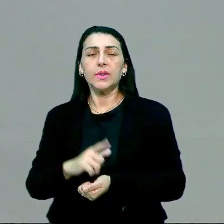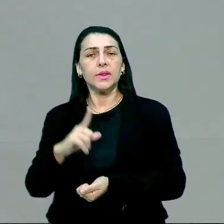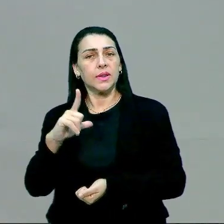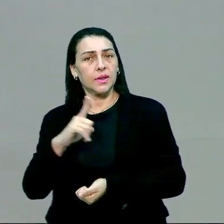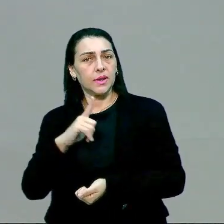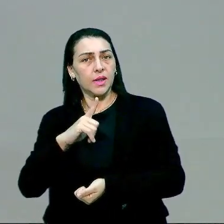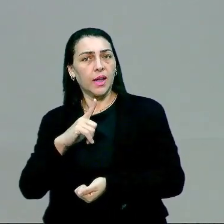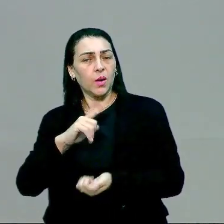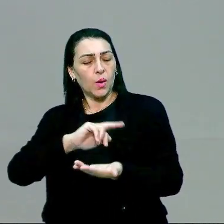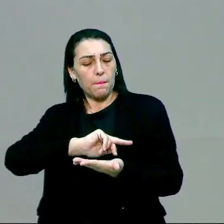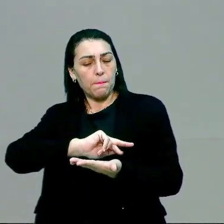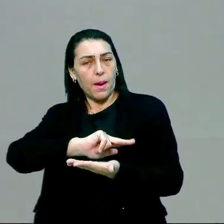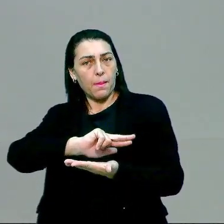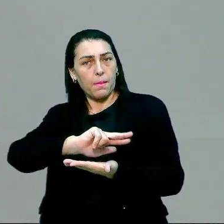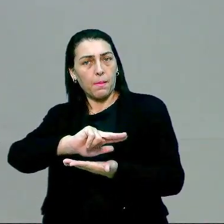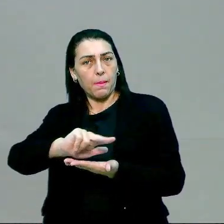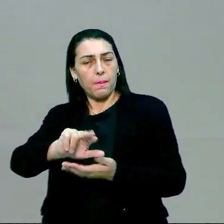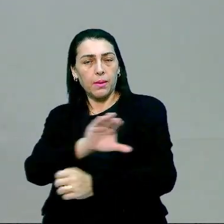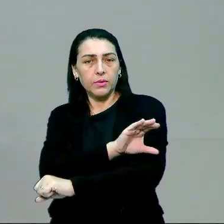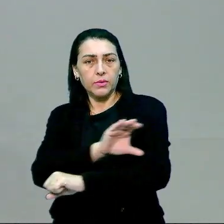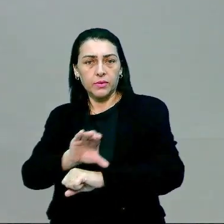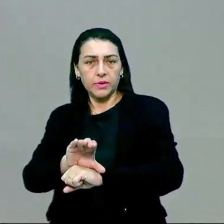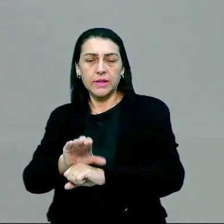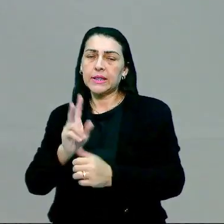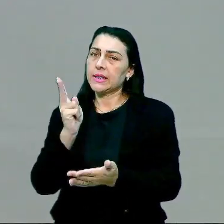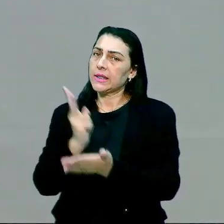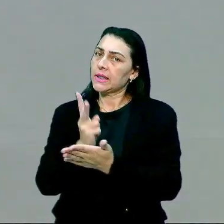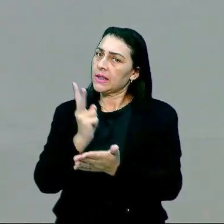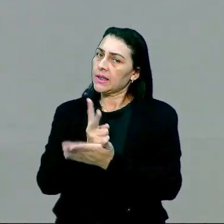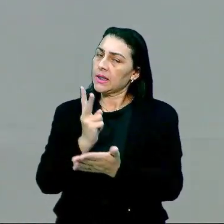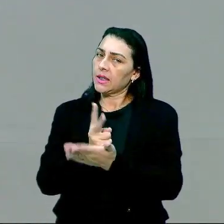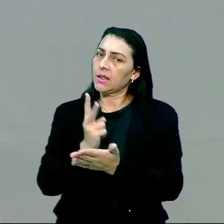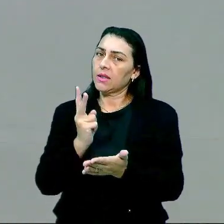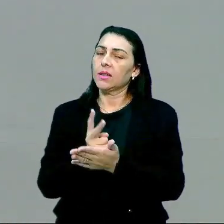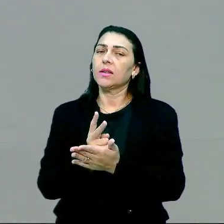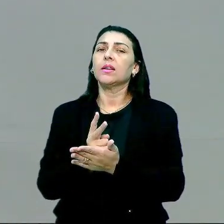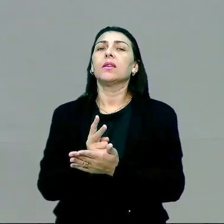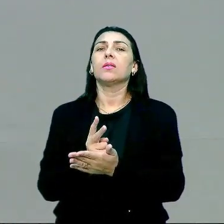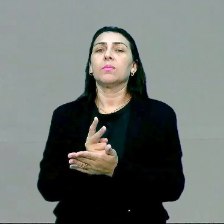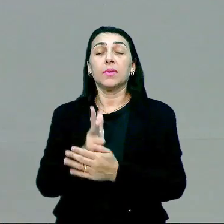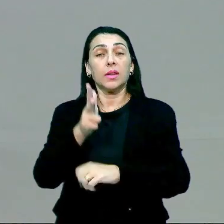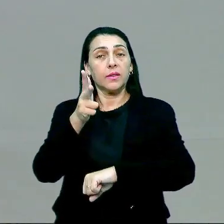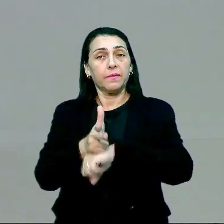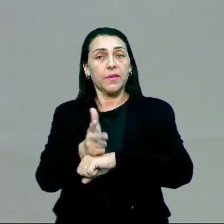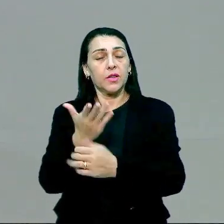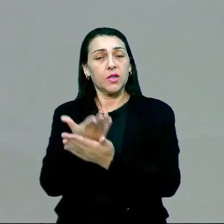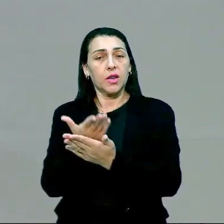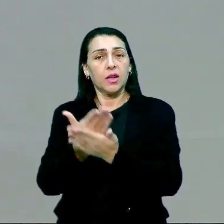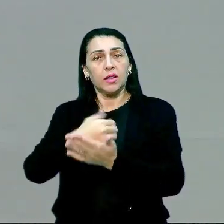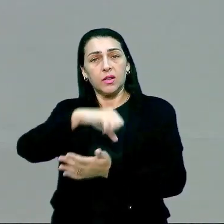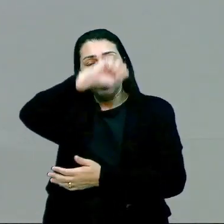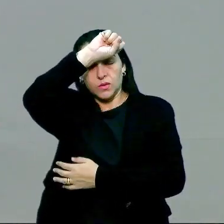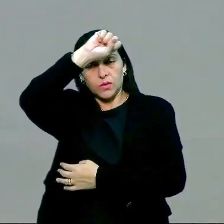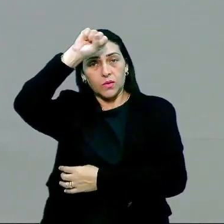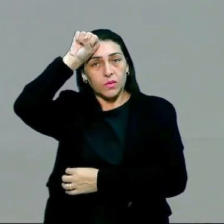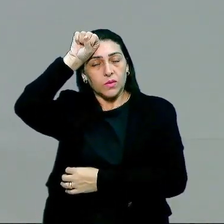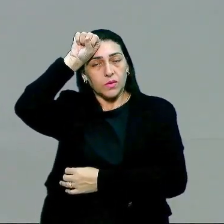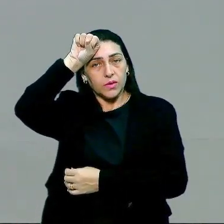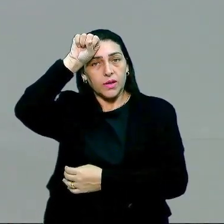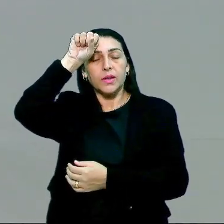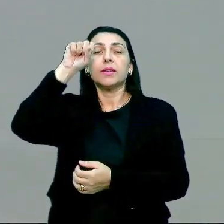uma diversidade cultural, como eu sempre pondero ao longo das videoaulas de sociologia.